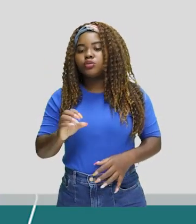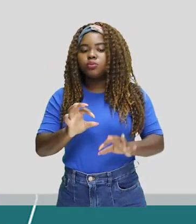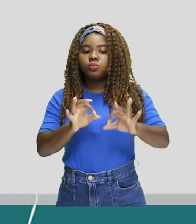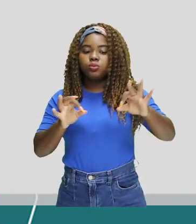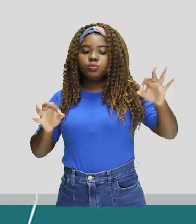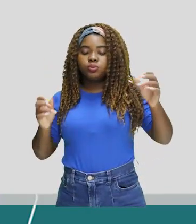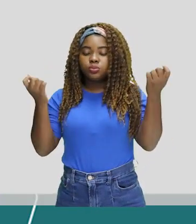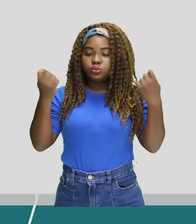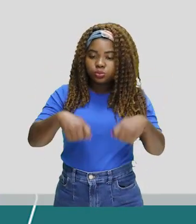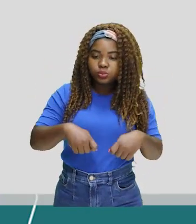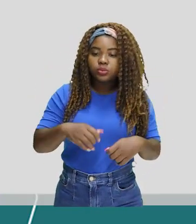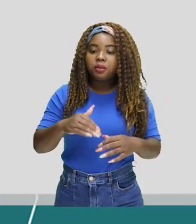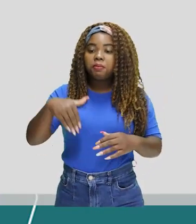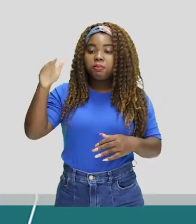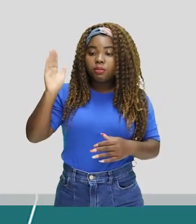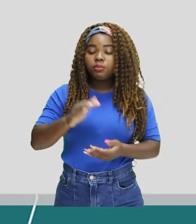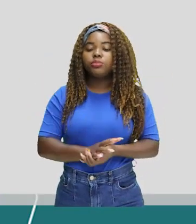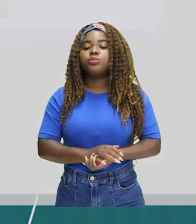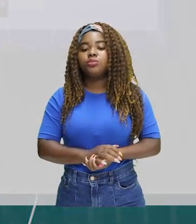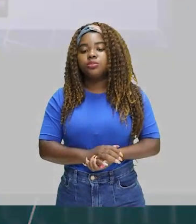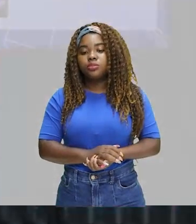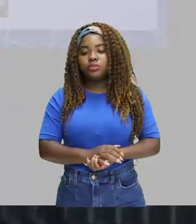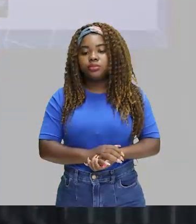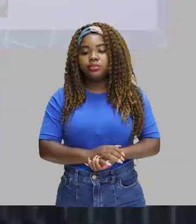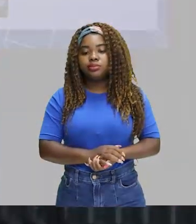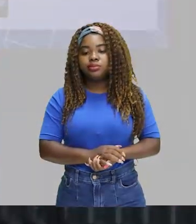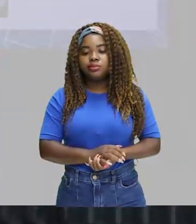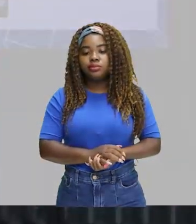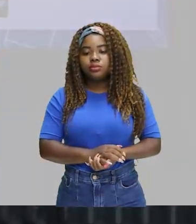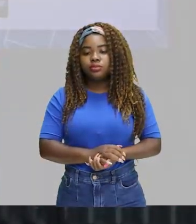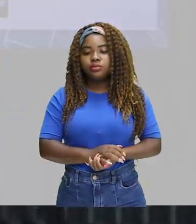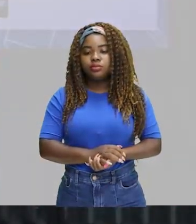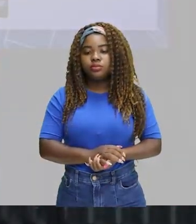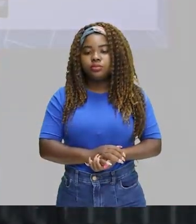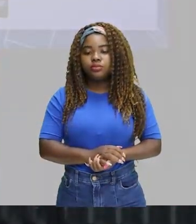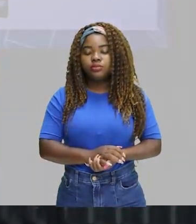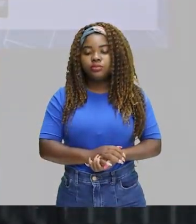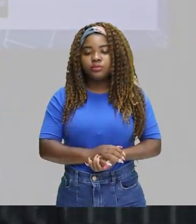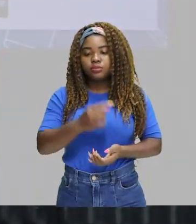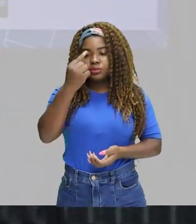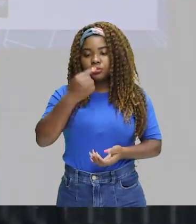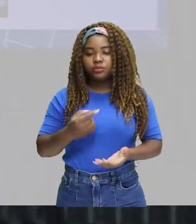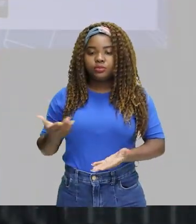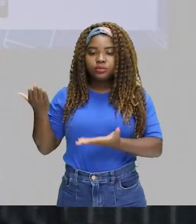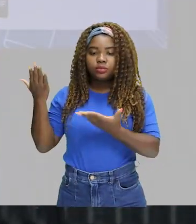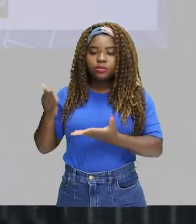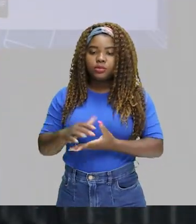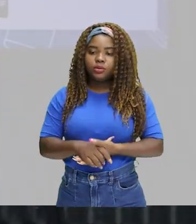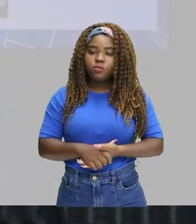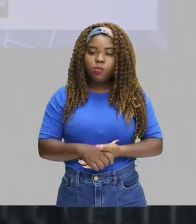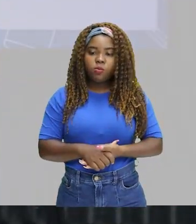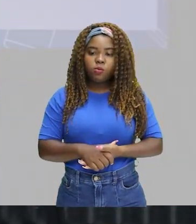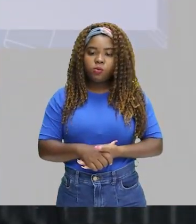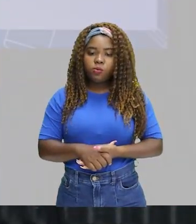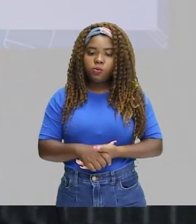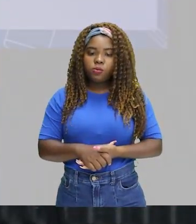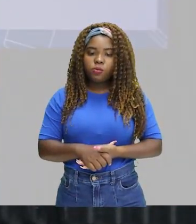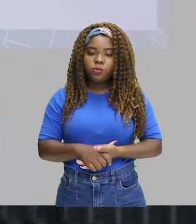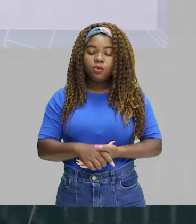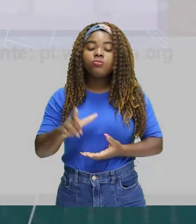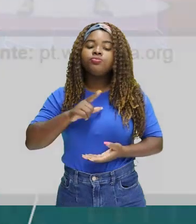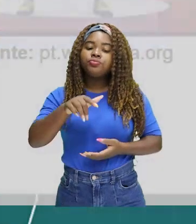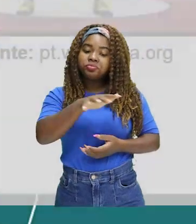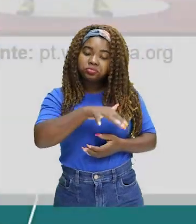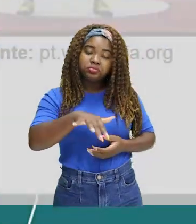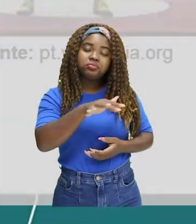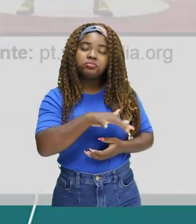possível, superando os demais competidores. Esporte de marca vence aquele que lançar o mais distante possível.